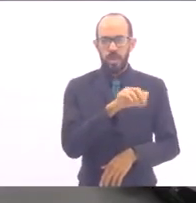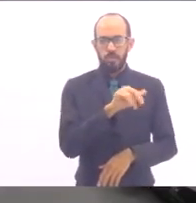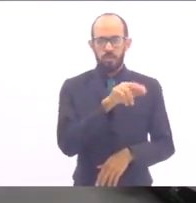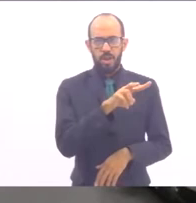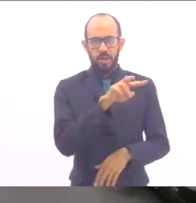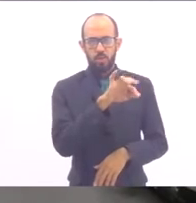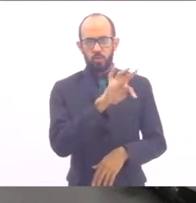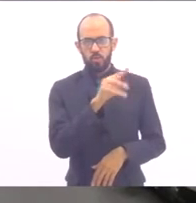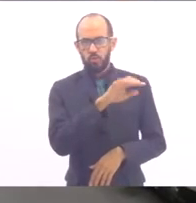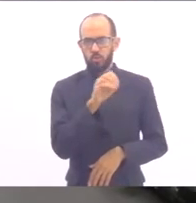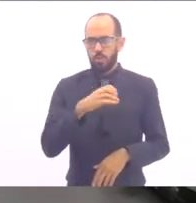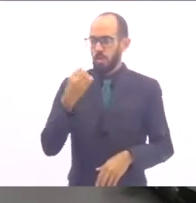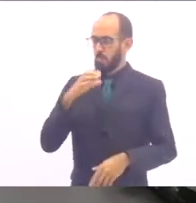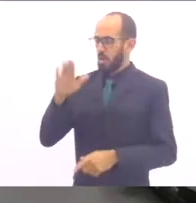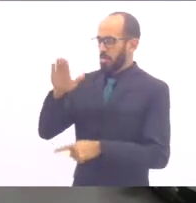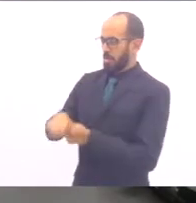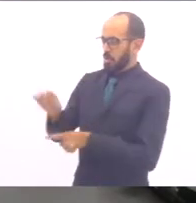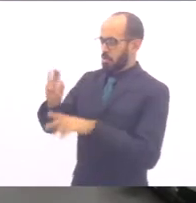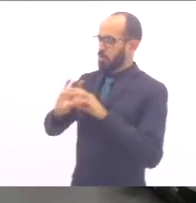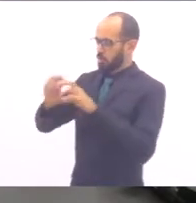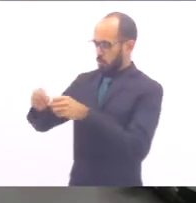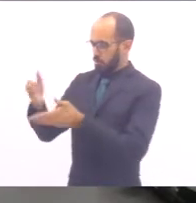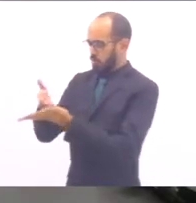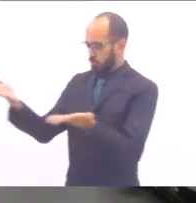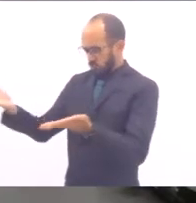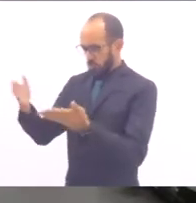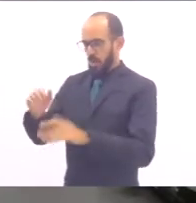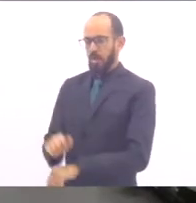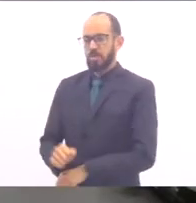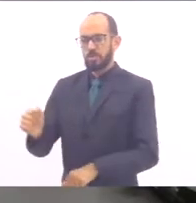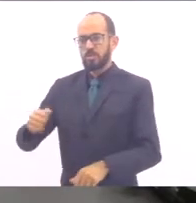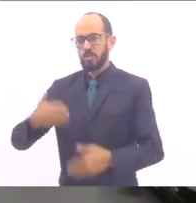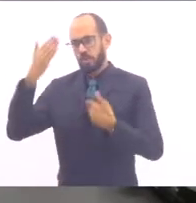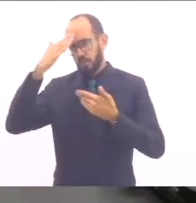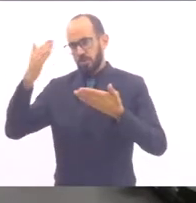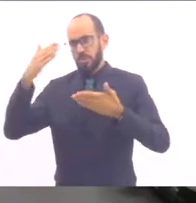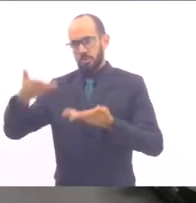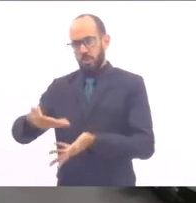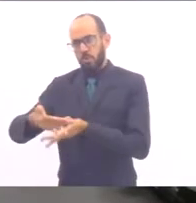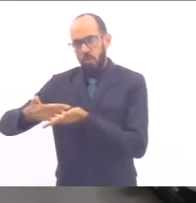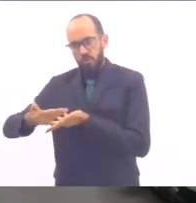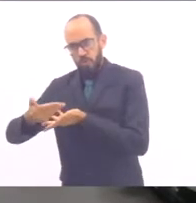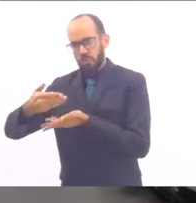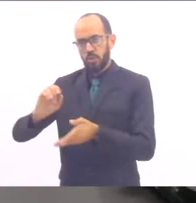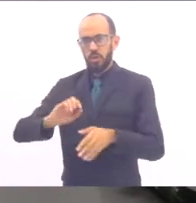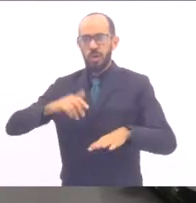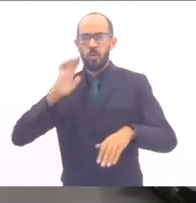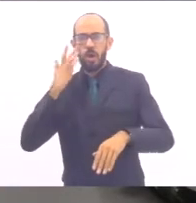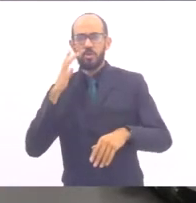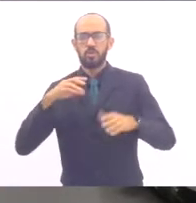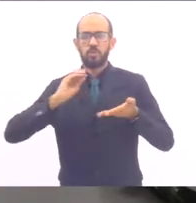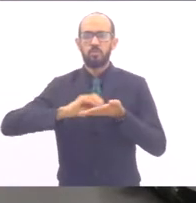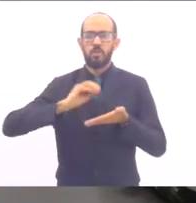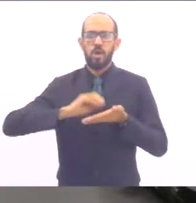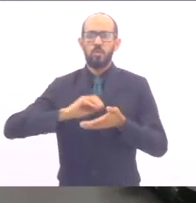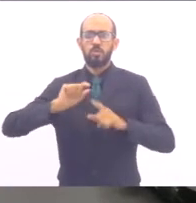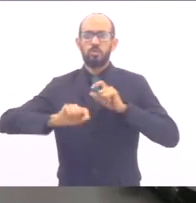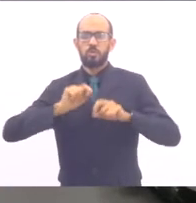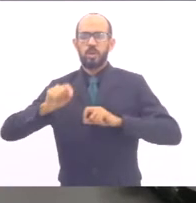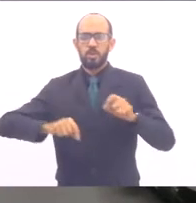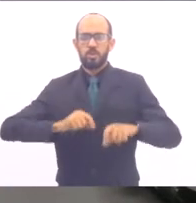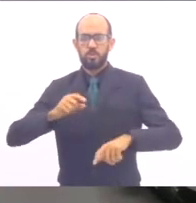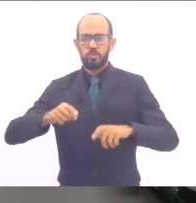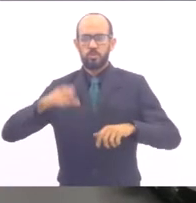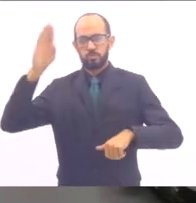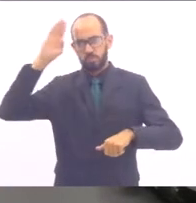todos. Agradecer pelo convite, pela audiência pública. Eu acho que falta aqui na audiência pública, acho que os principais, os grandes